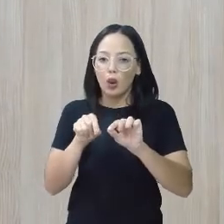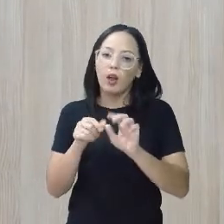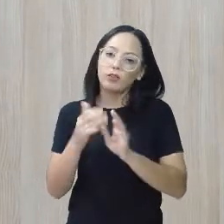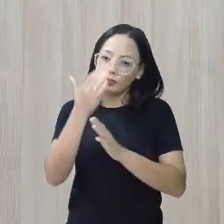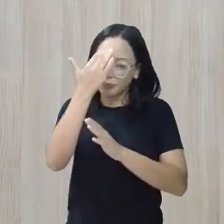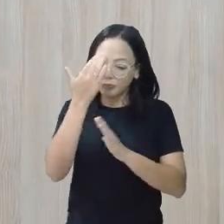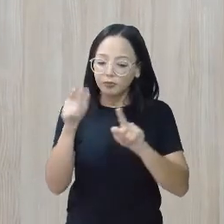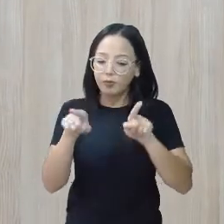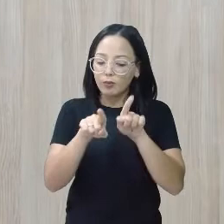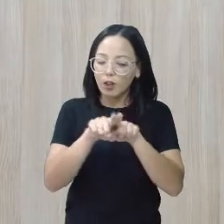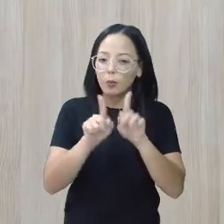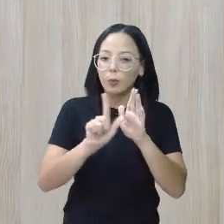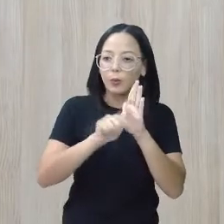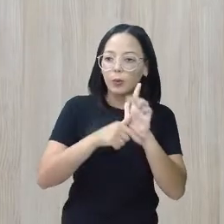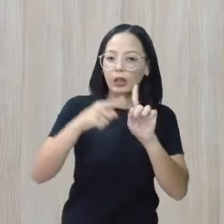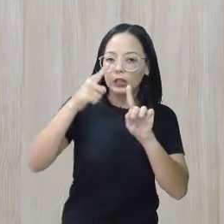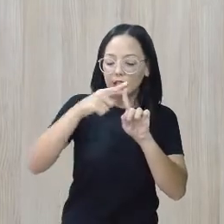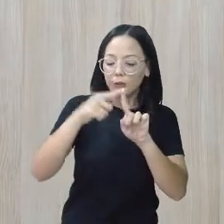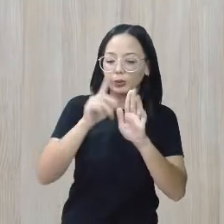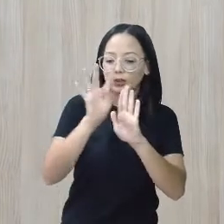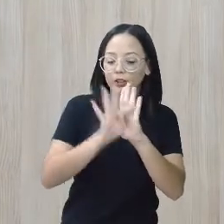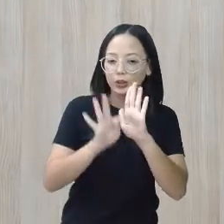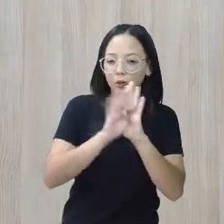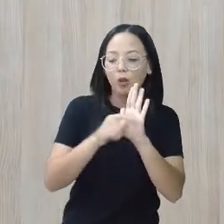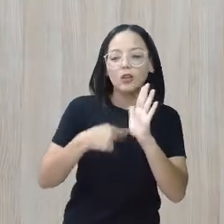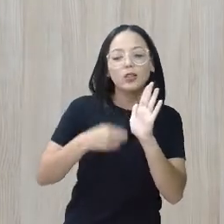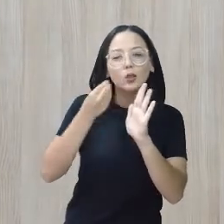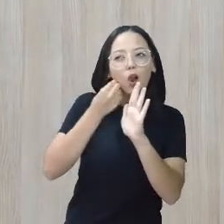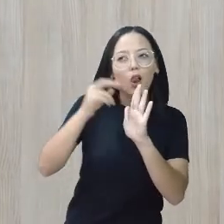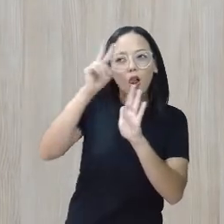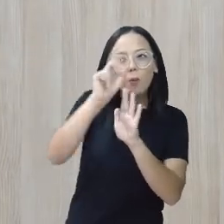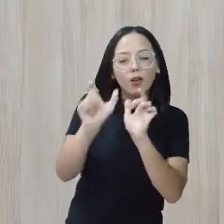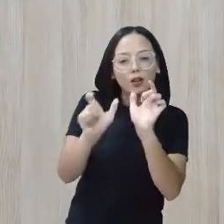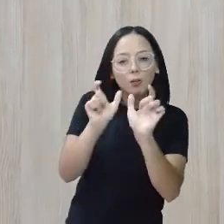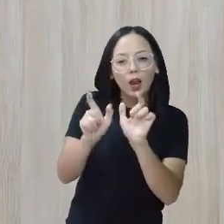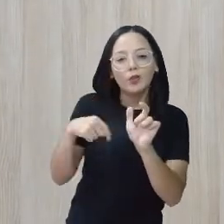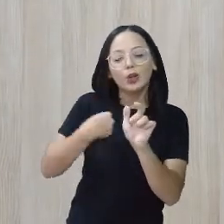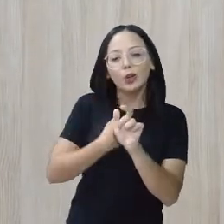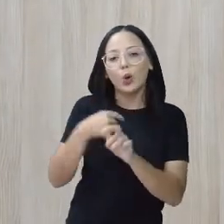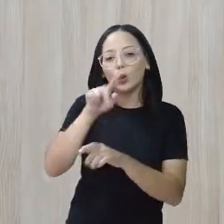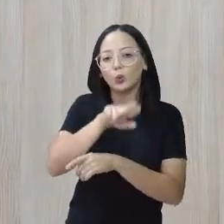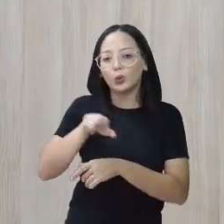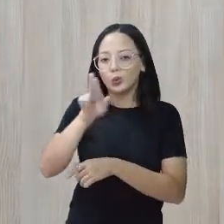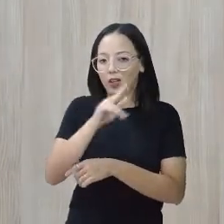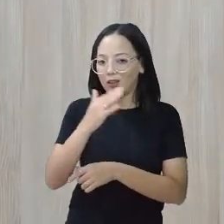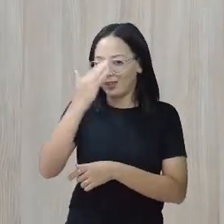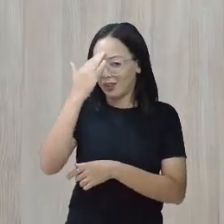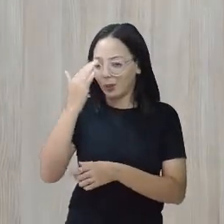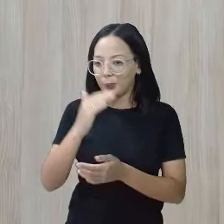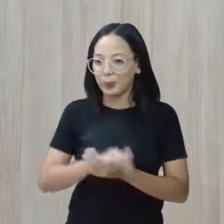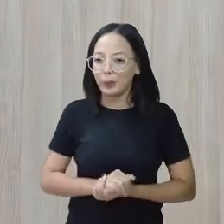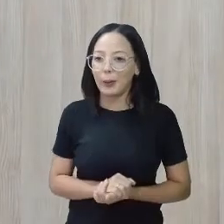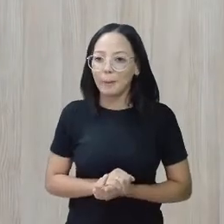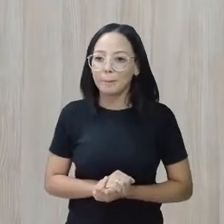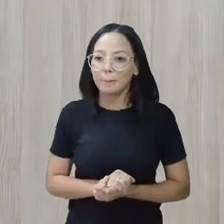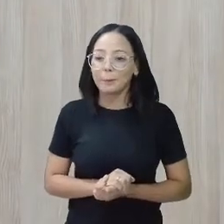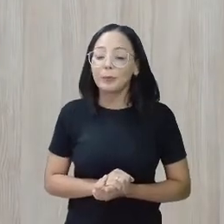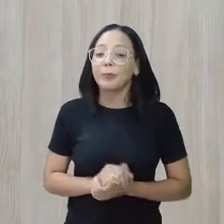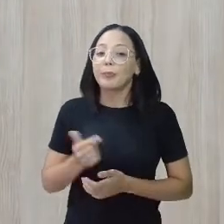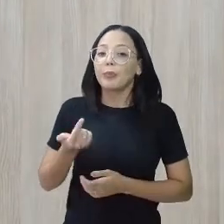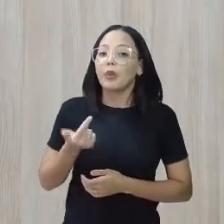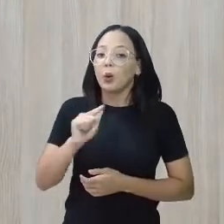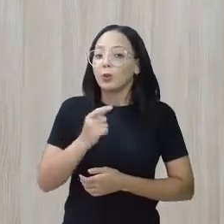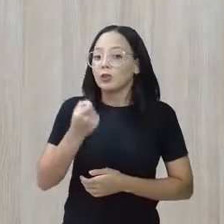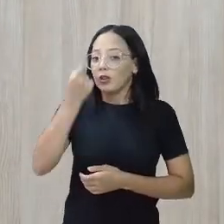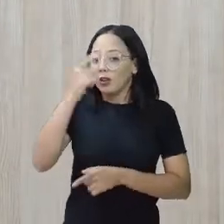dos gêneros, estava querendo lembrar dessa palavra, cada um dos gêneros de filme que a gente tinha colocado, tá certo? Uma outra ideia